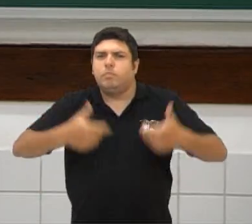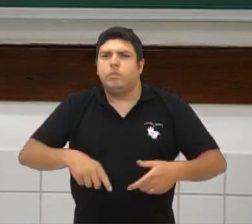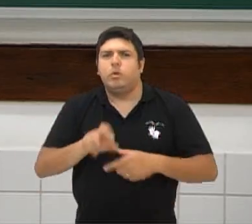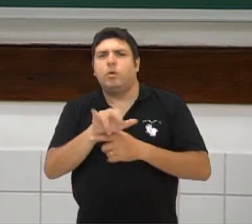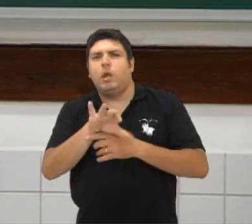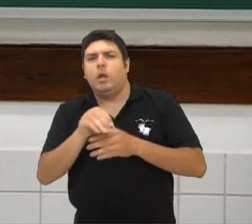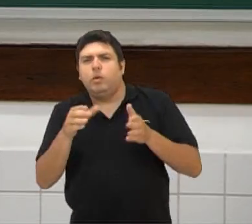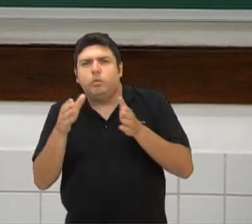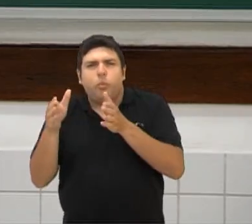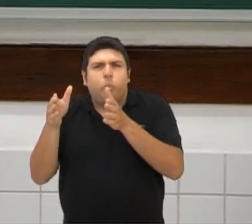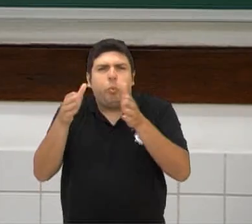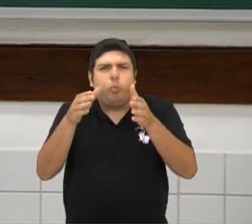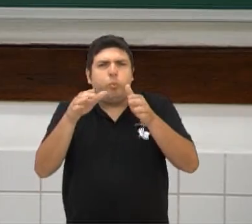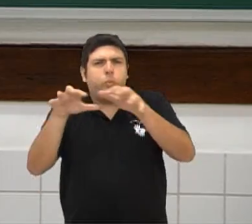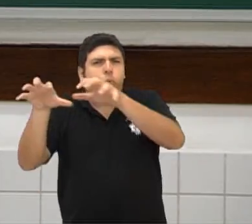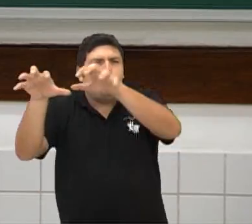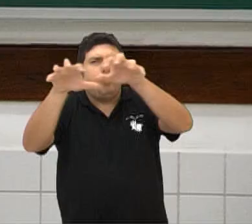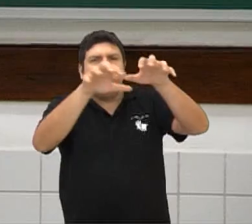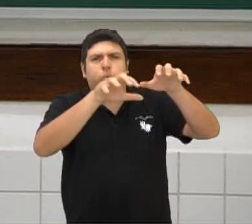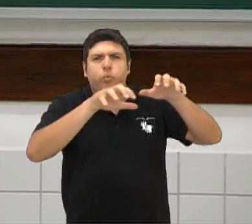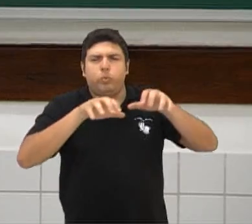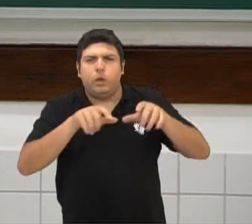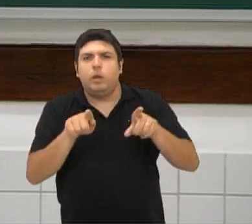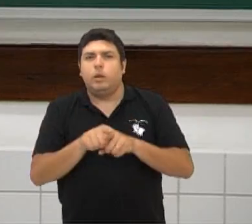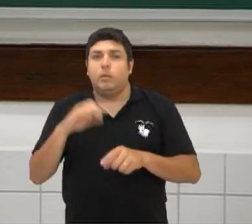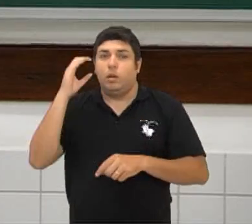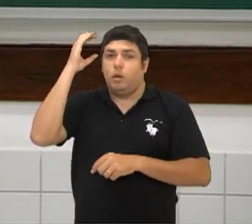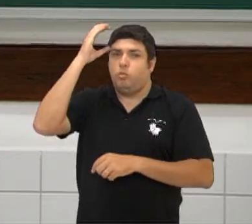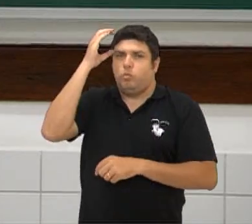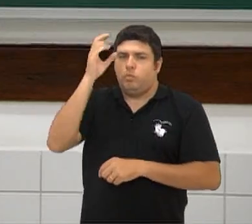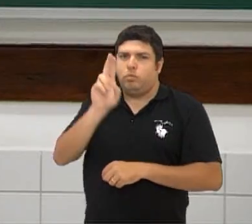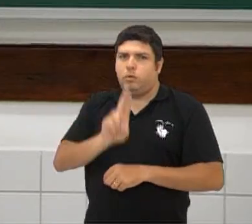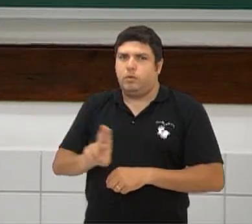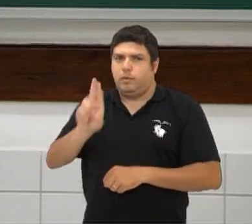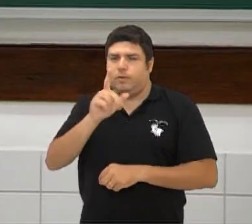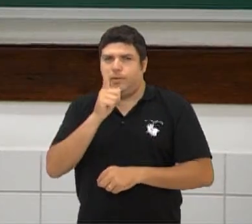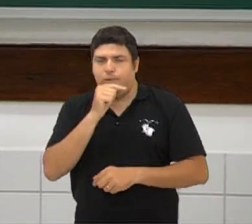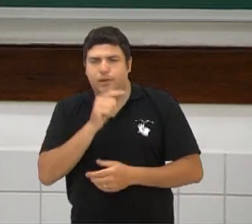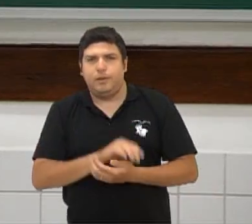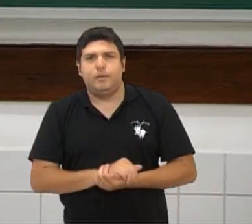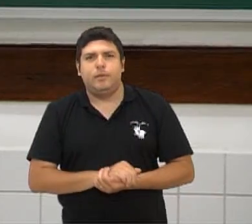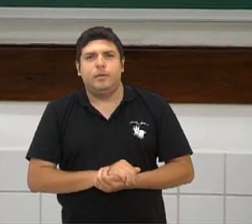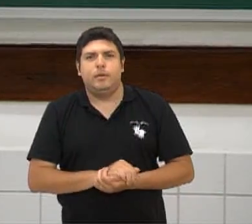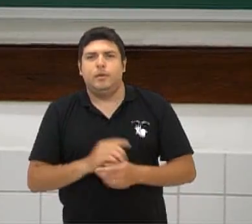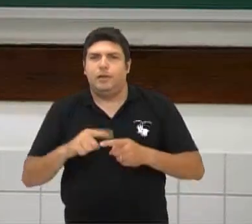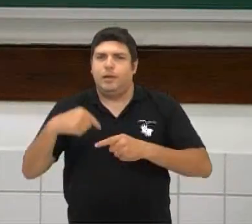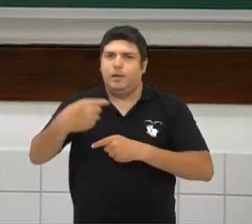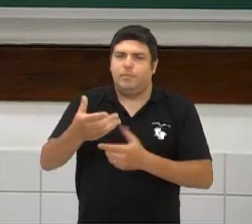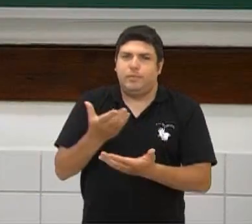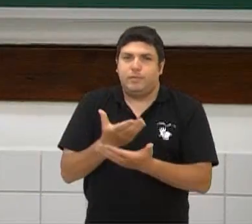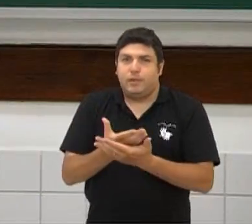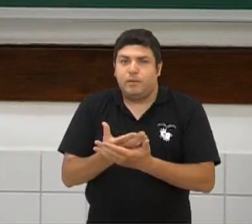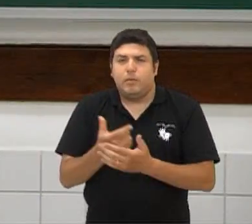ainda a importância dessa conscientização do uso correto e do não desperdício de água. Espero vocês na próxima aula